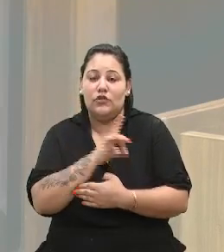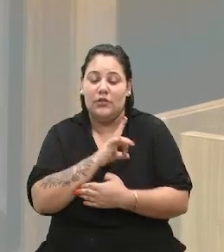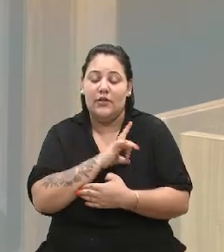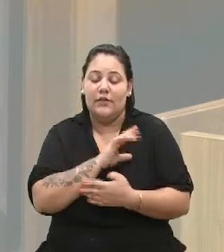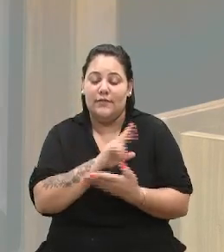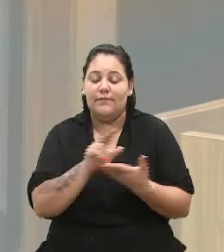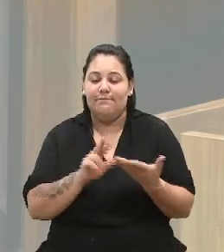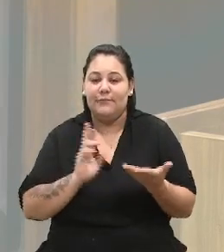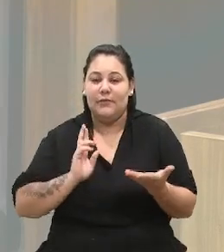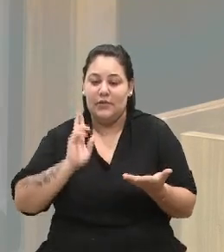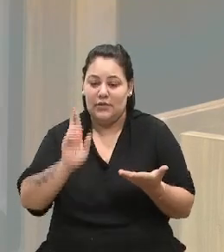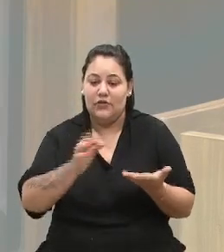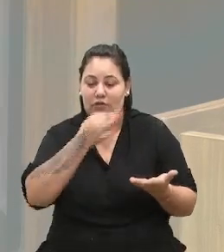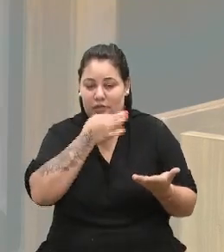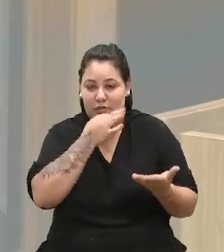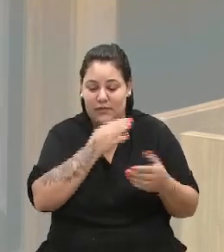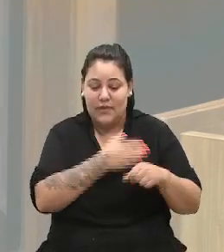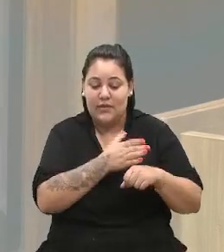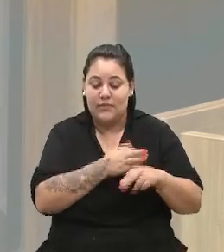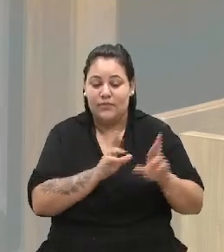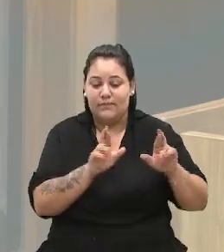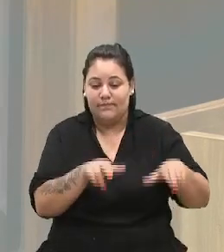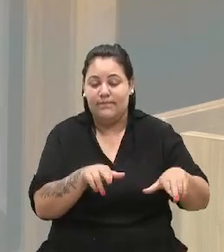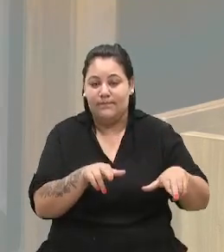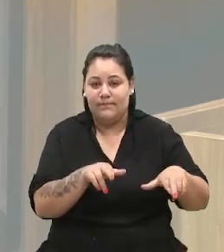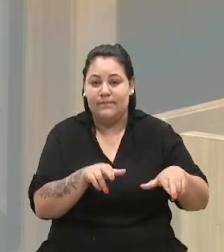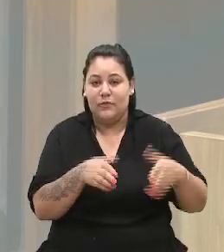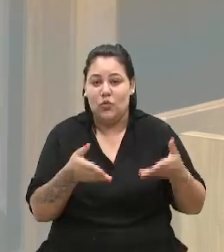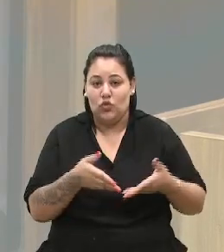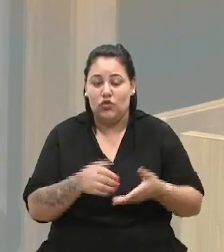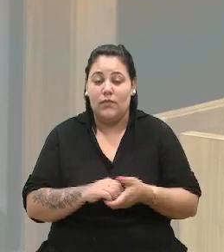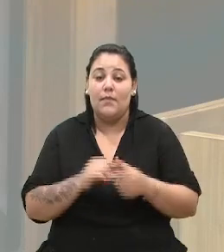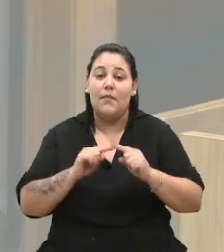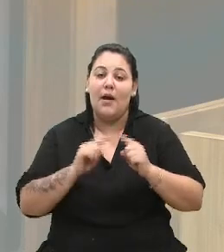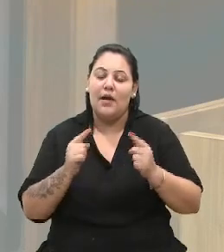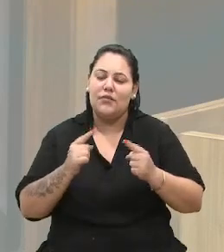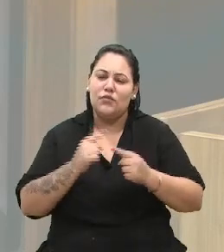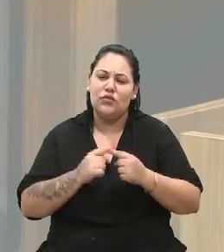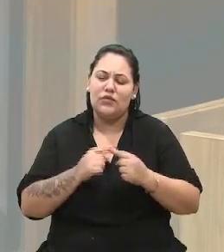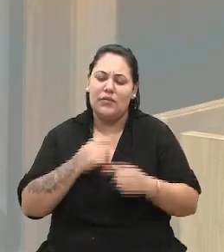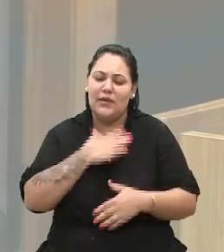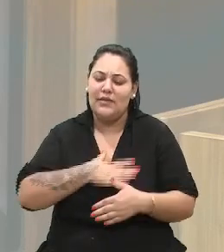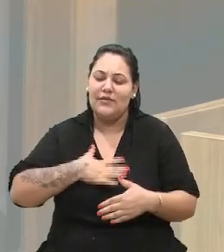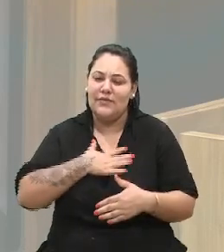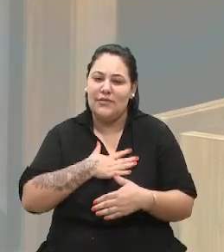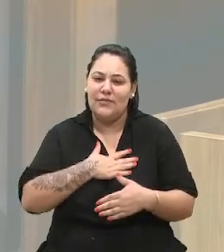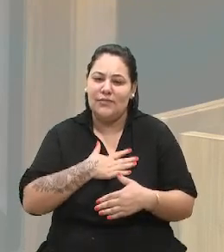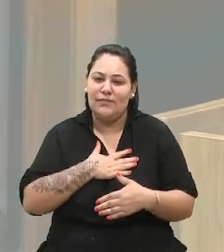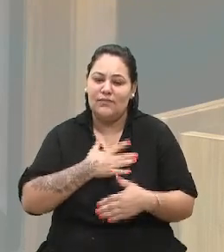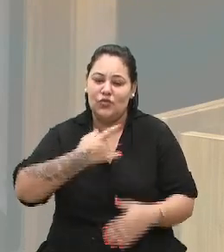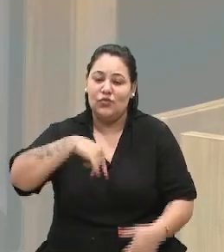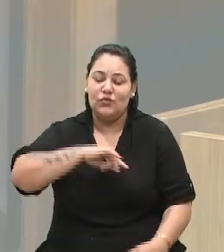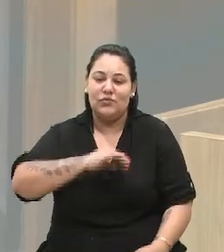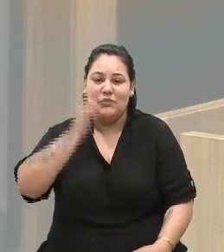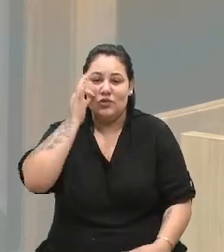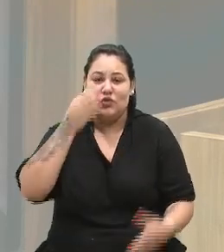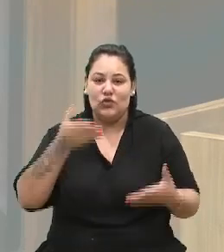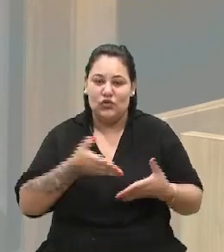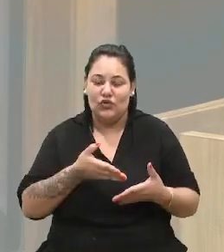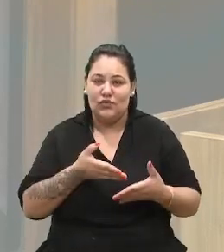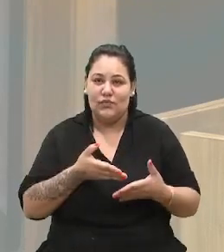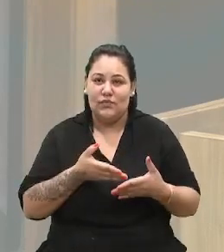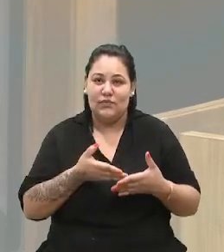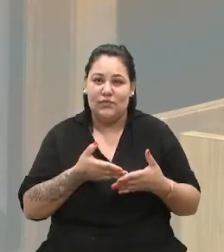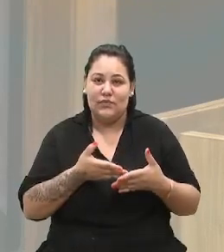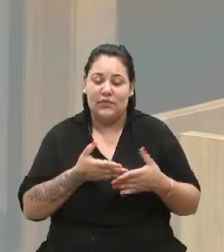de Caxias no Conselho como agora. Mas por que uma satisfação nossa estar aqui? Para trazer